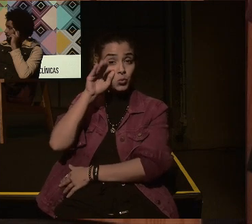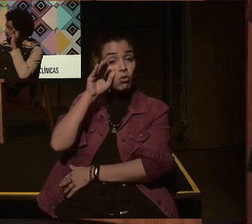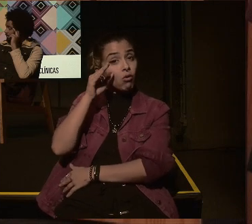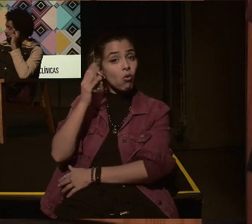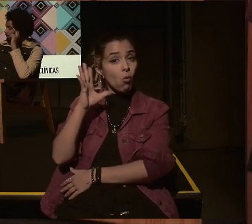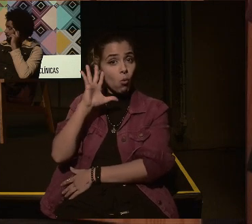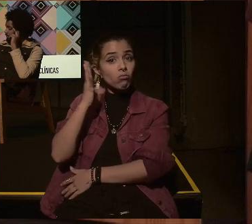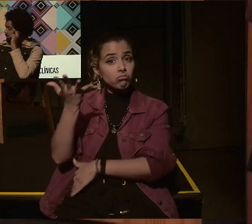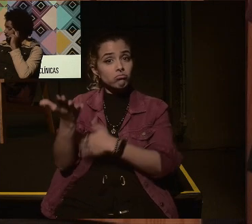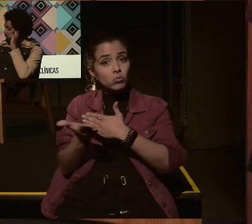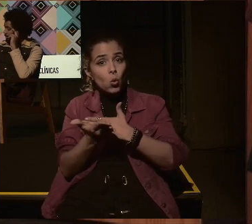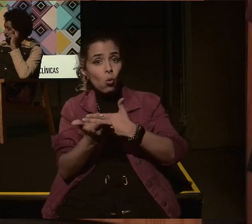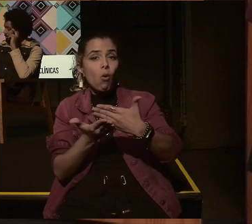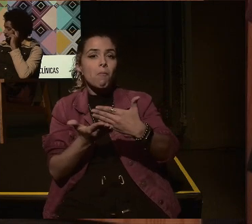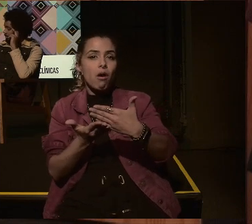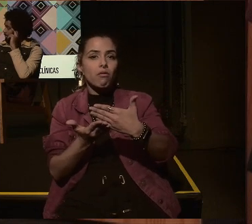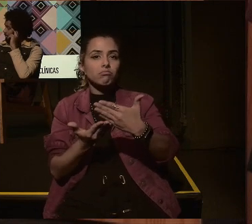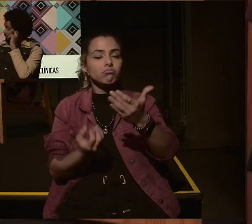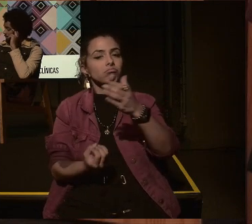aparecendo.